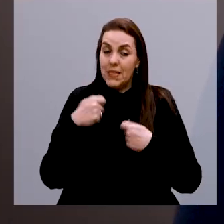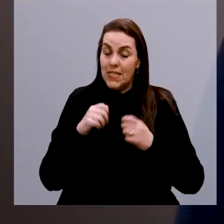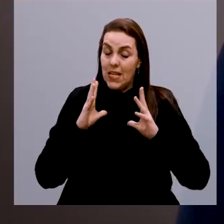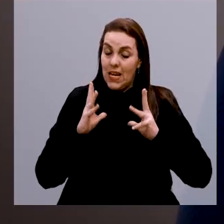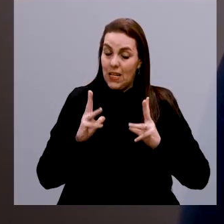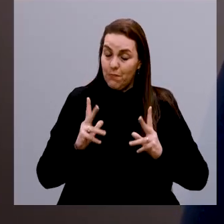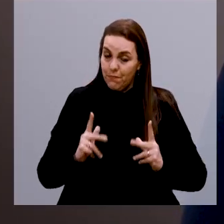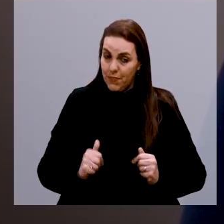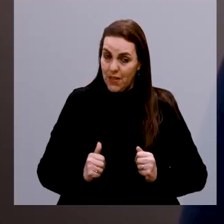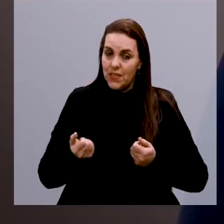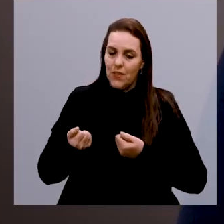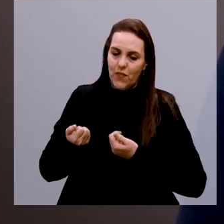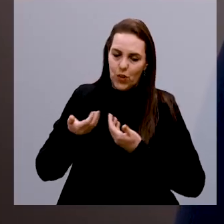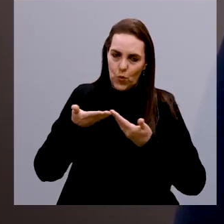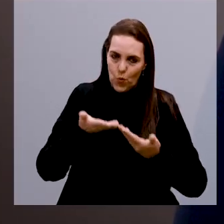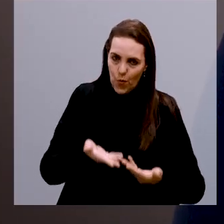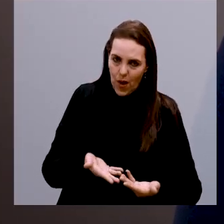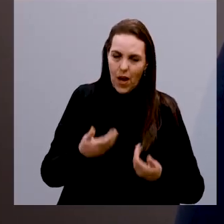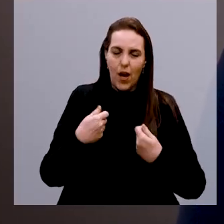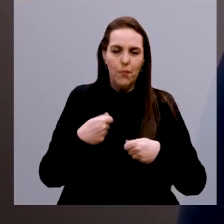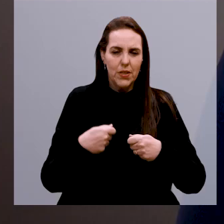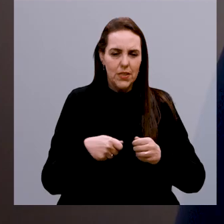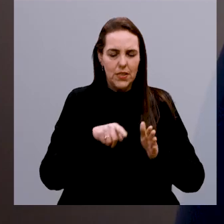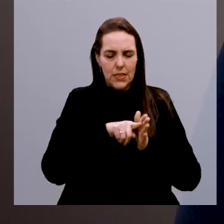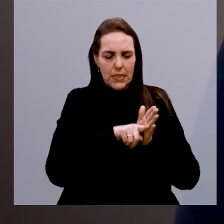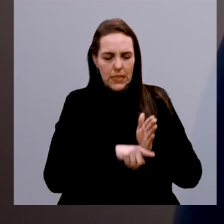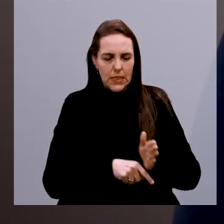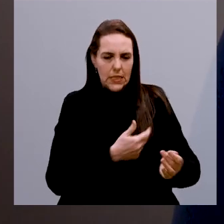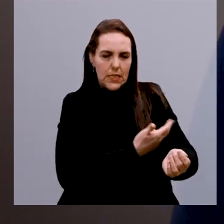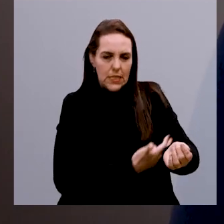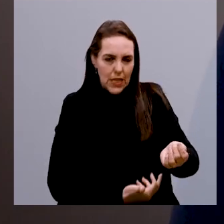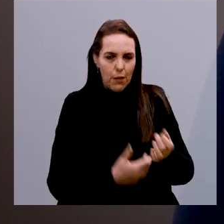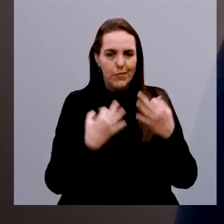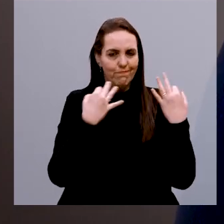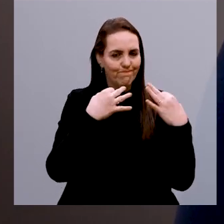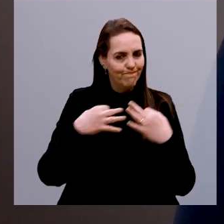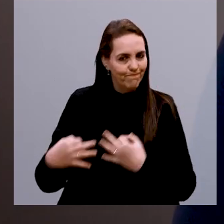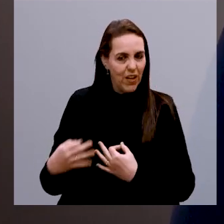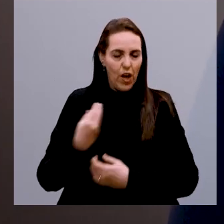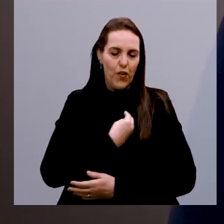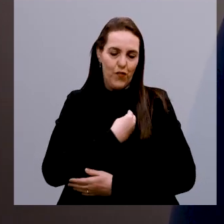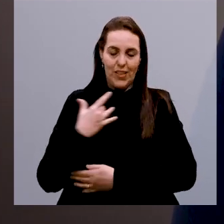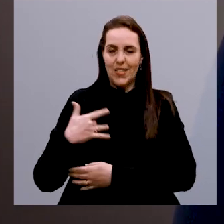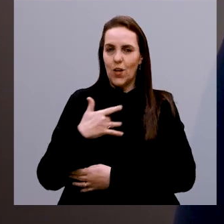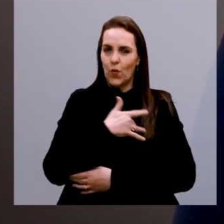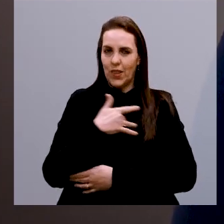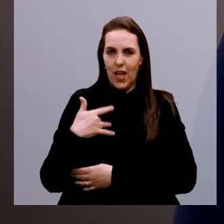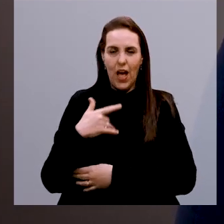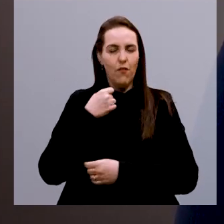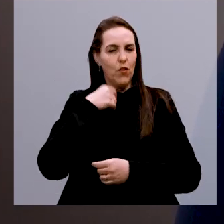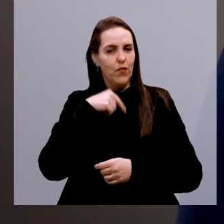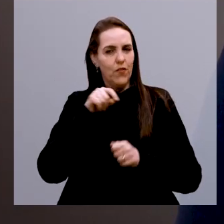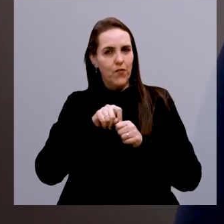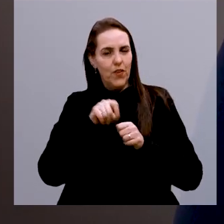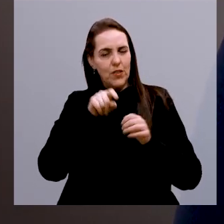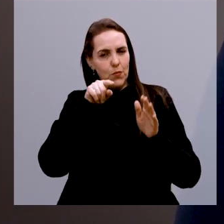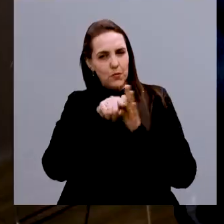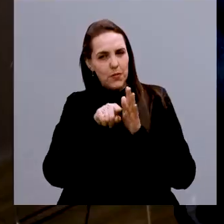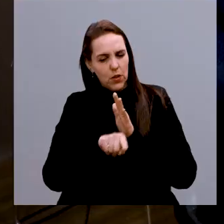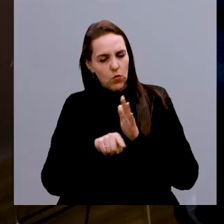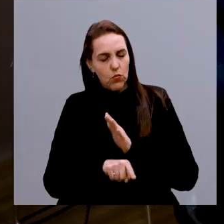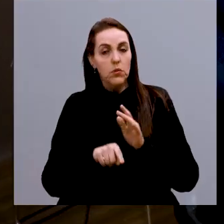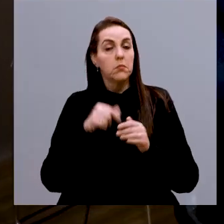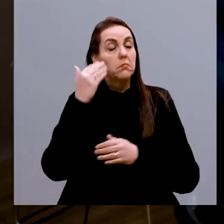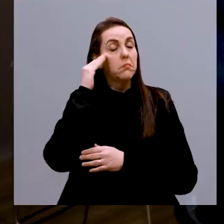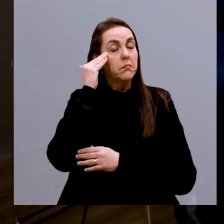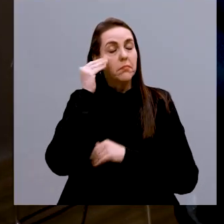fazer toda uma higiene quando vem doar, precisa ter todos os exames em dias, tem que estar com uma vida saudável. Então, a gente faz algumas perguntas ali para entender